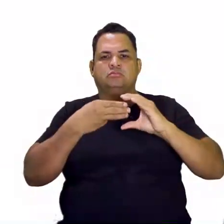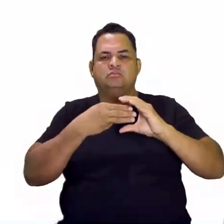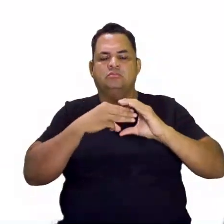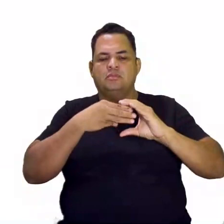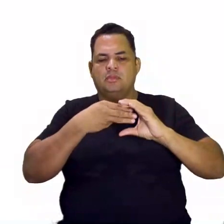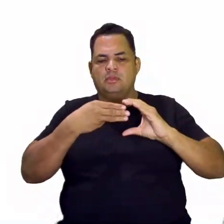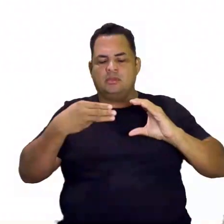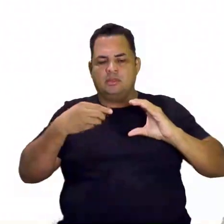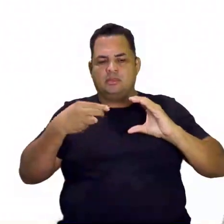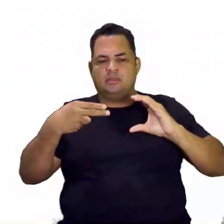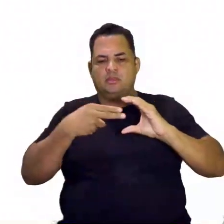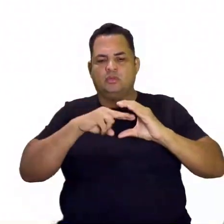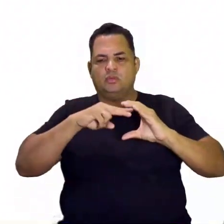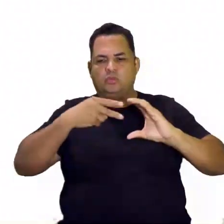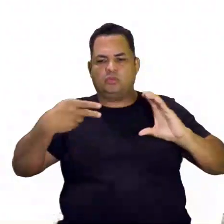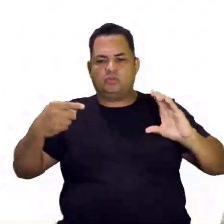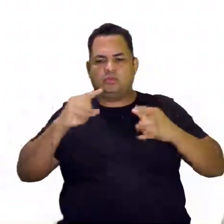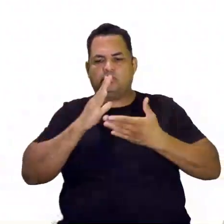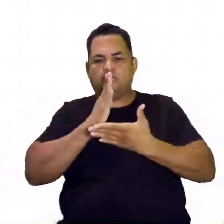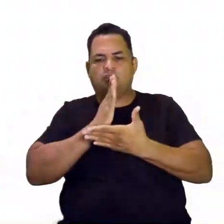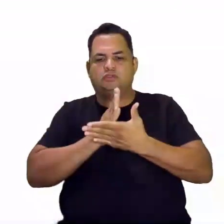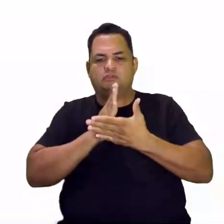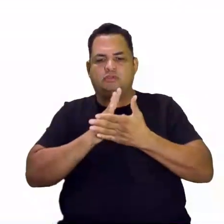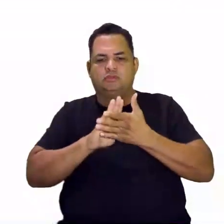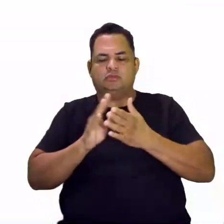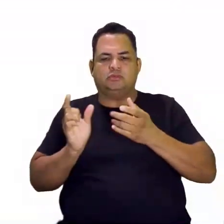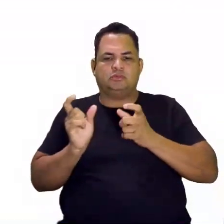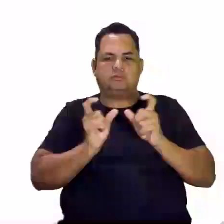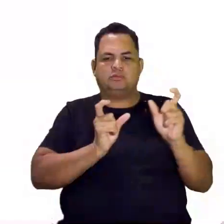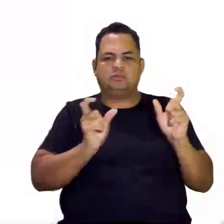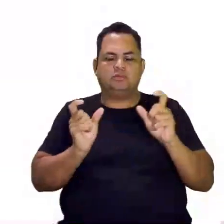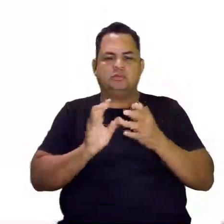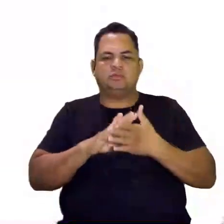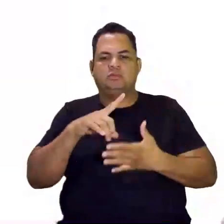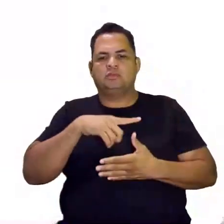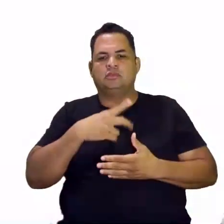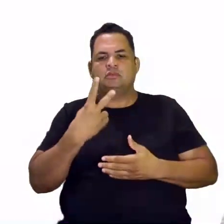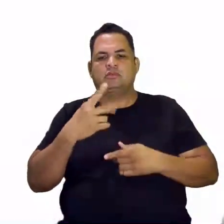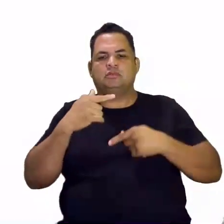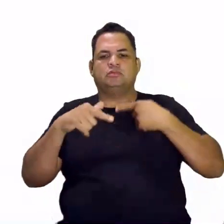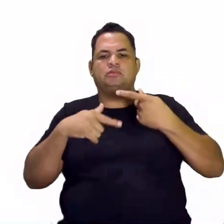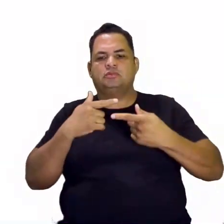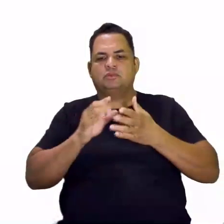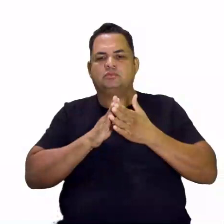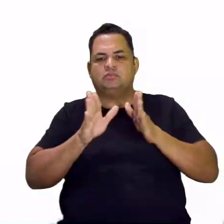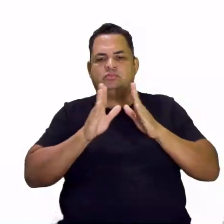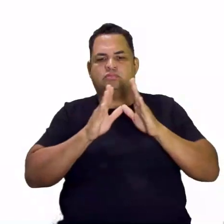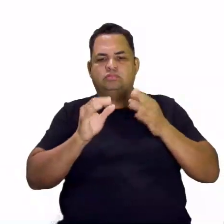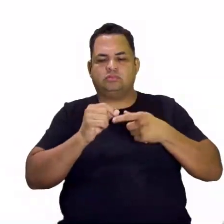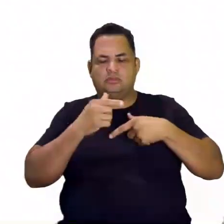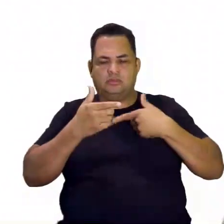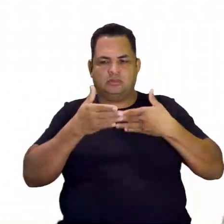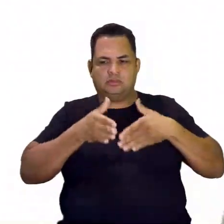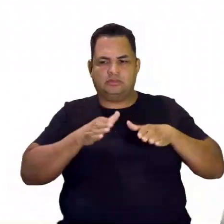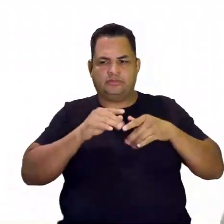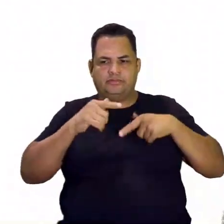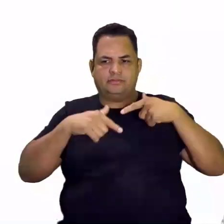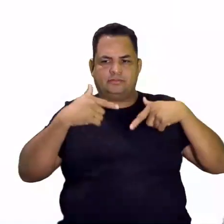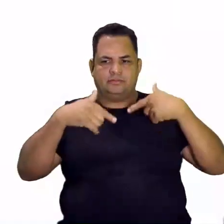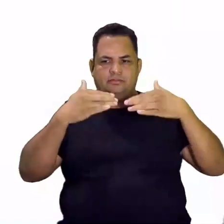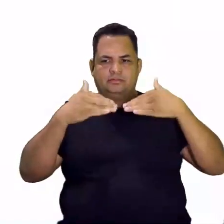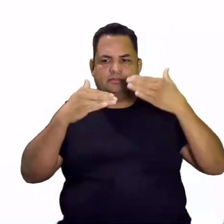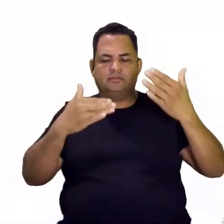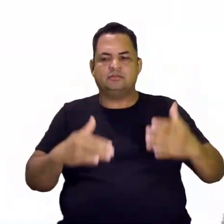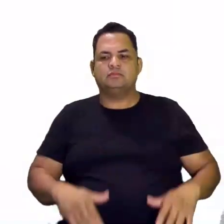a estrutura da célula se divide em duas. Onde era uma bactéria, agora vai ter duas. Daqui a pouco mais duas e aí se proliferou.